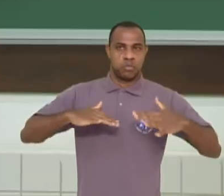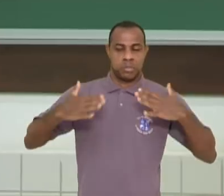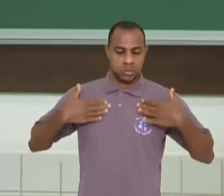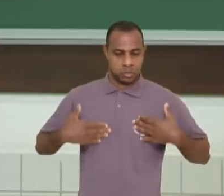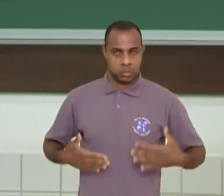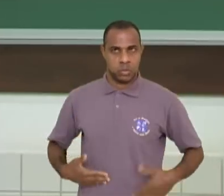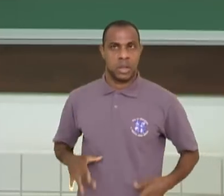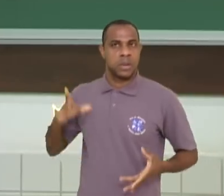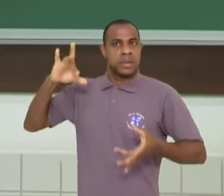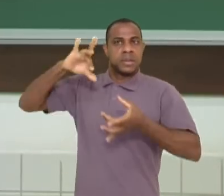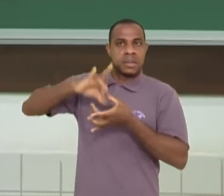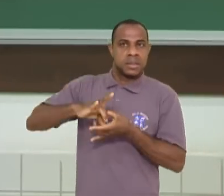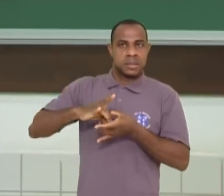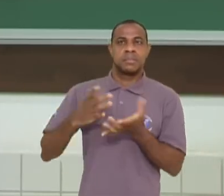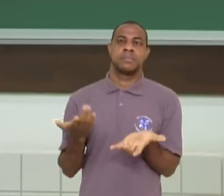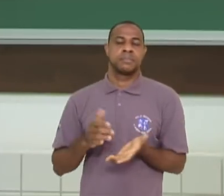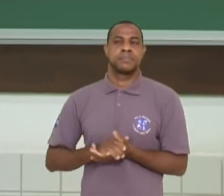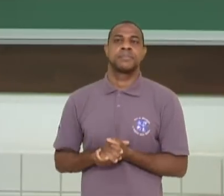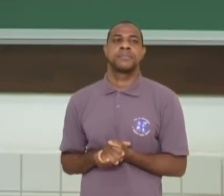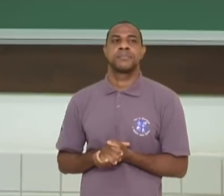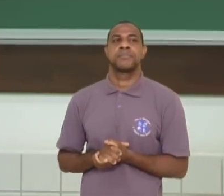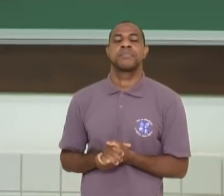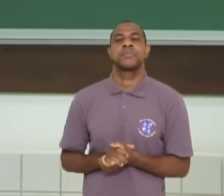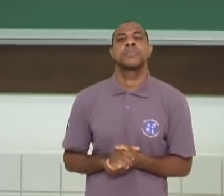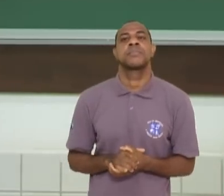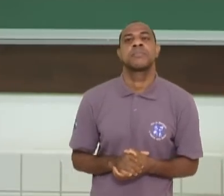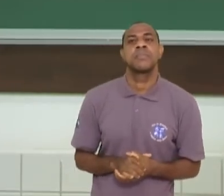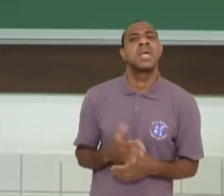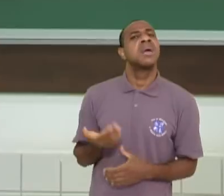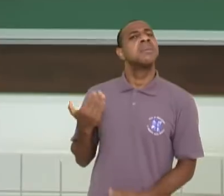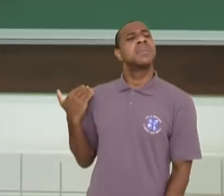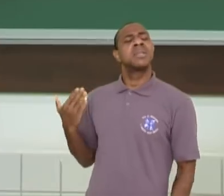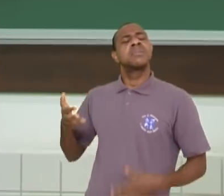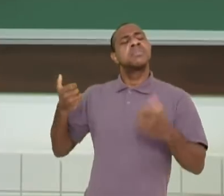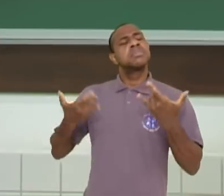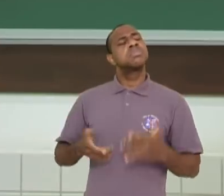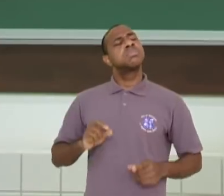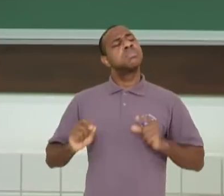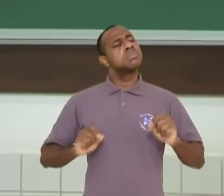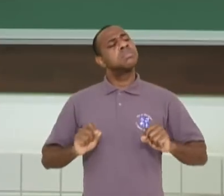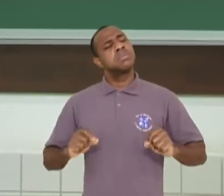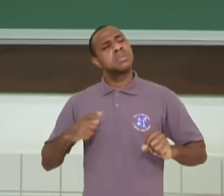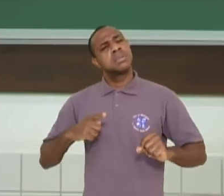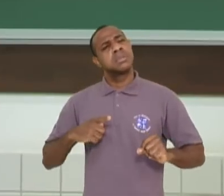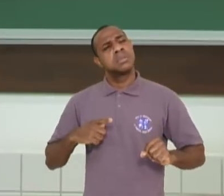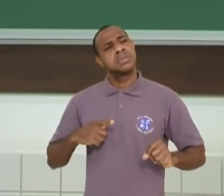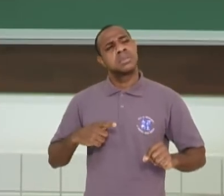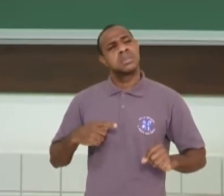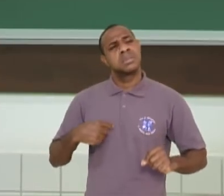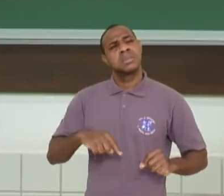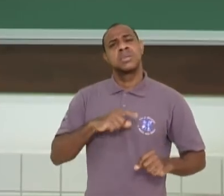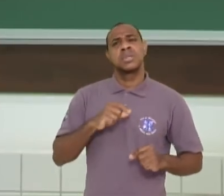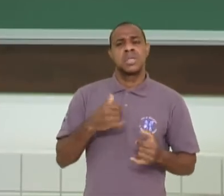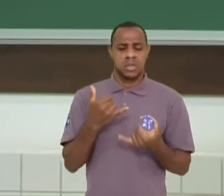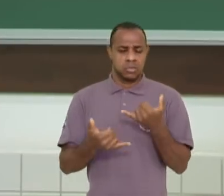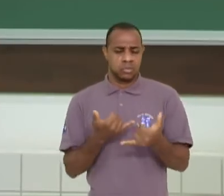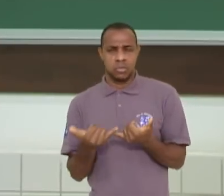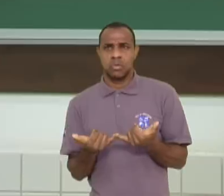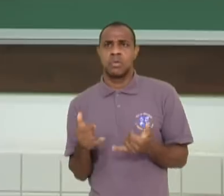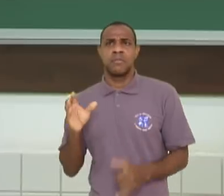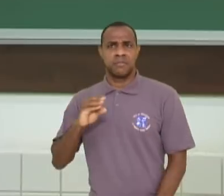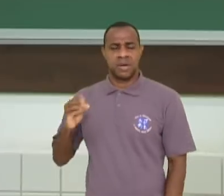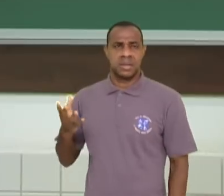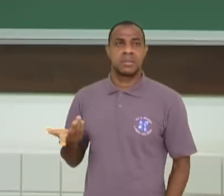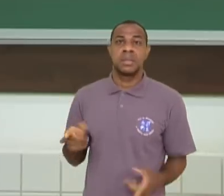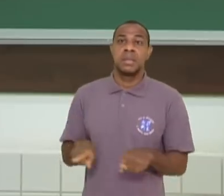Então posso utilizar de todo o meu corpo. Como nós falamos em aulas anteriores, né, nós sabemos o quê? O corpo fala, né? Então através da fala do